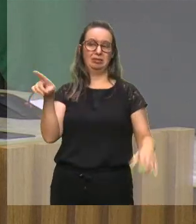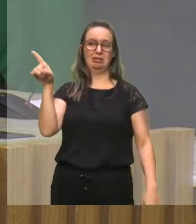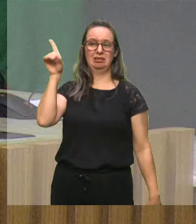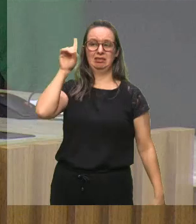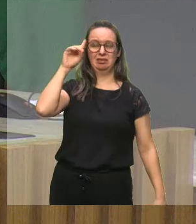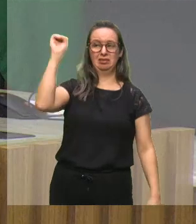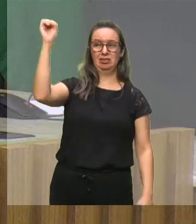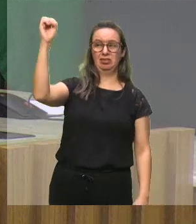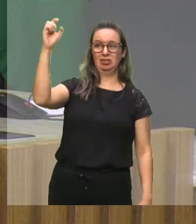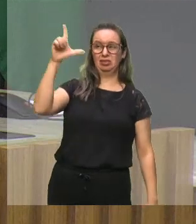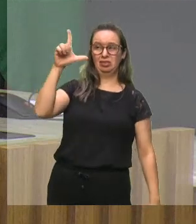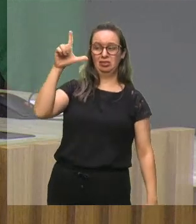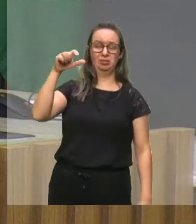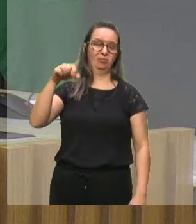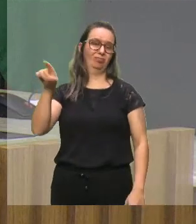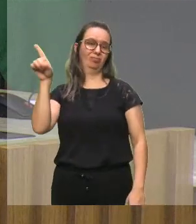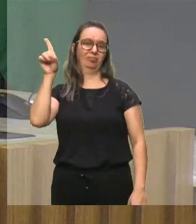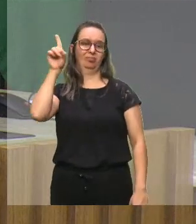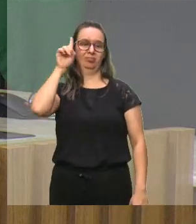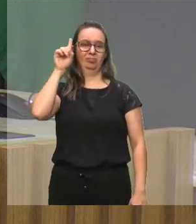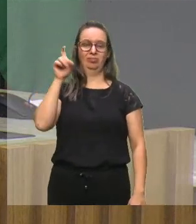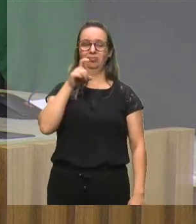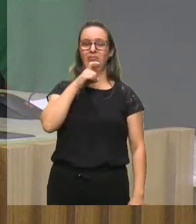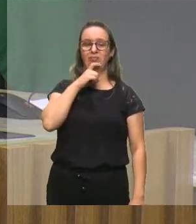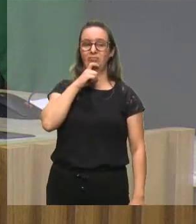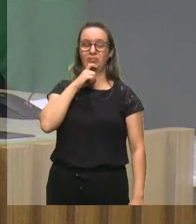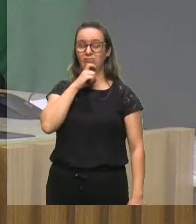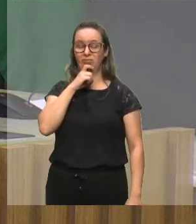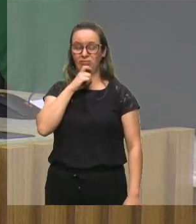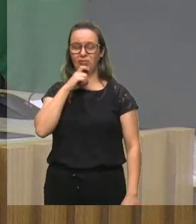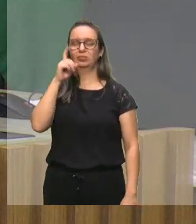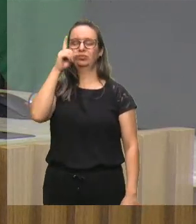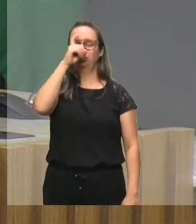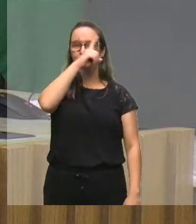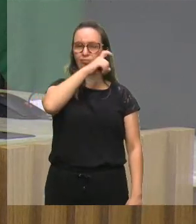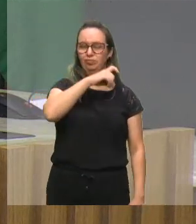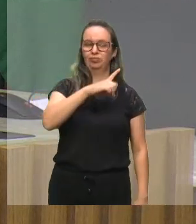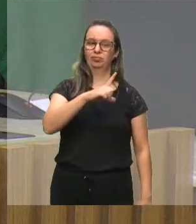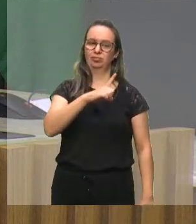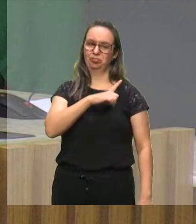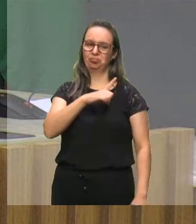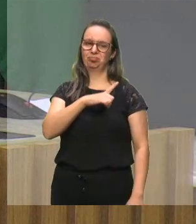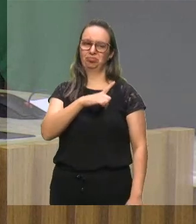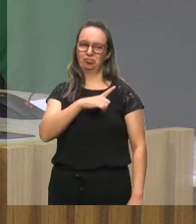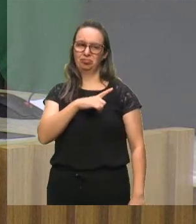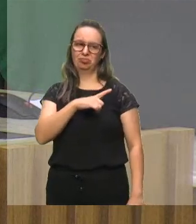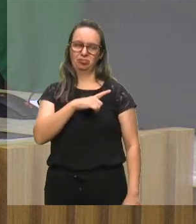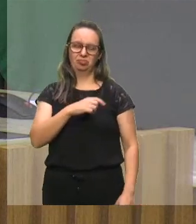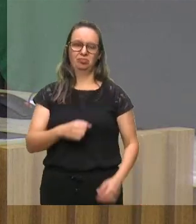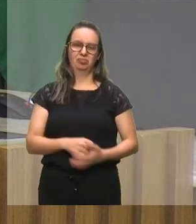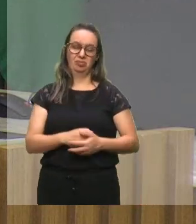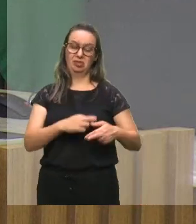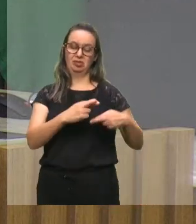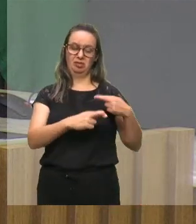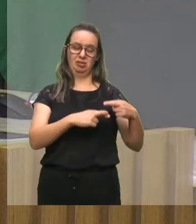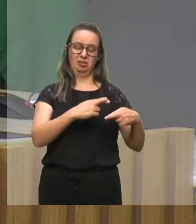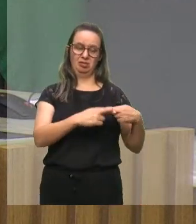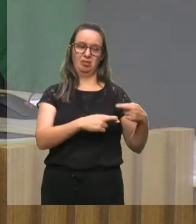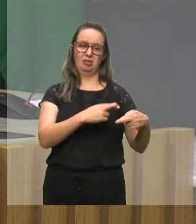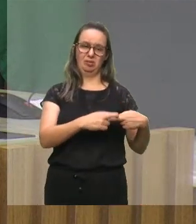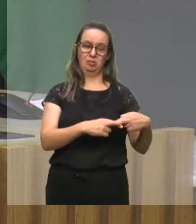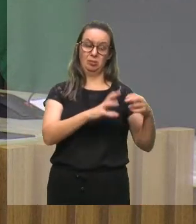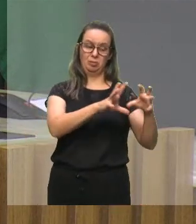a gente espera que daqui para frente, lógico que estamos findando o ano, né, não tem mais o que a gente